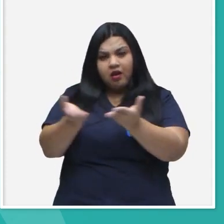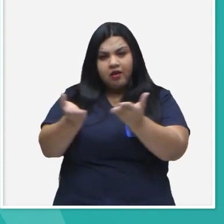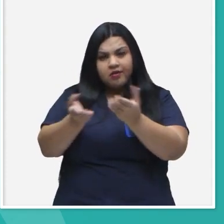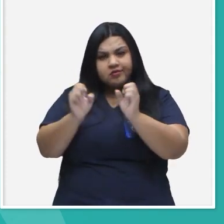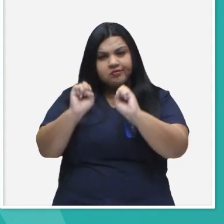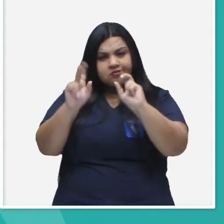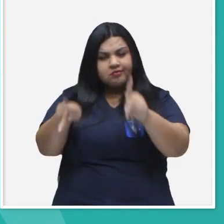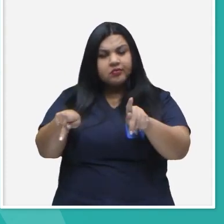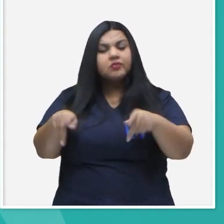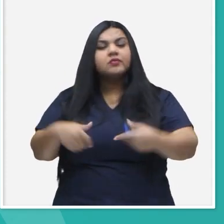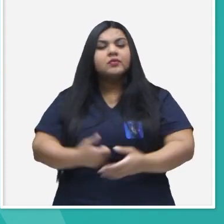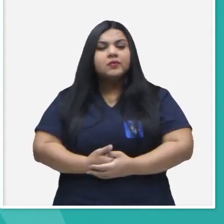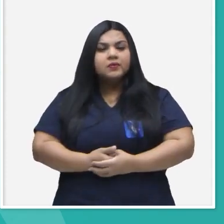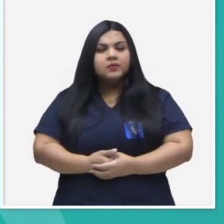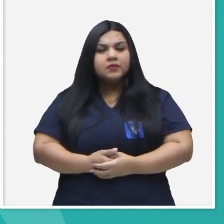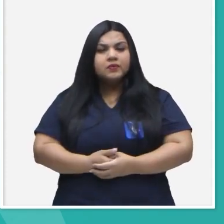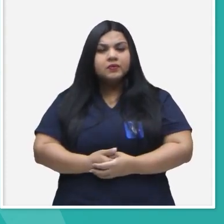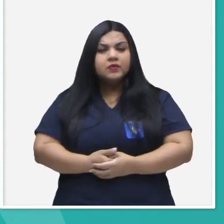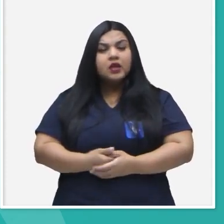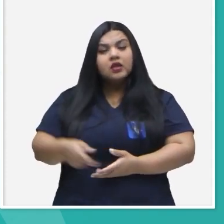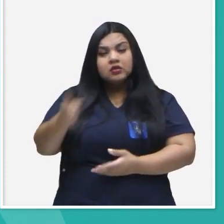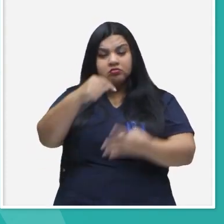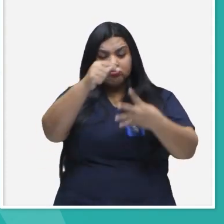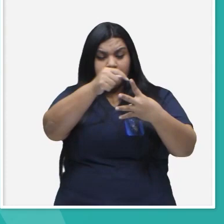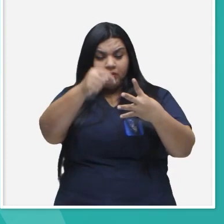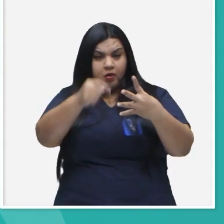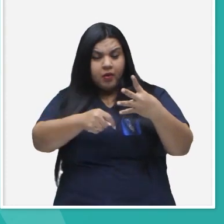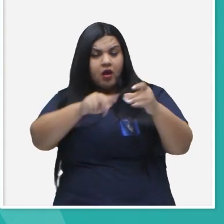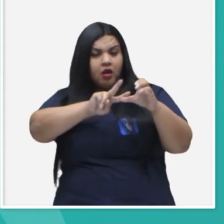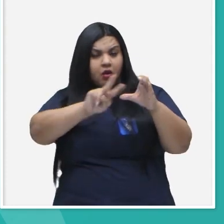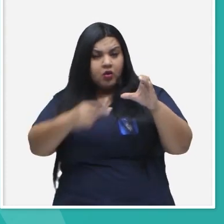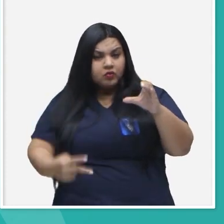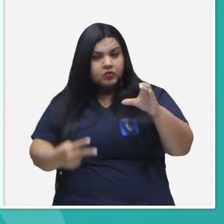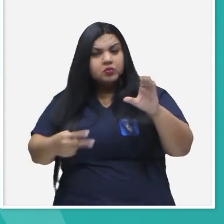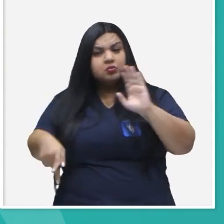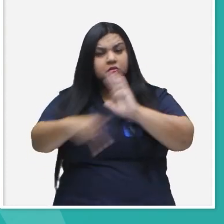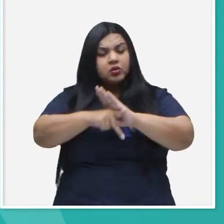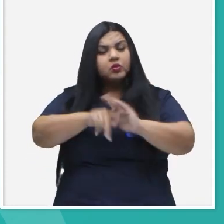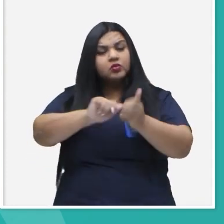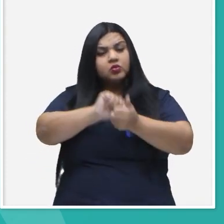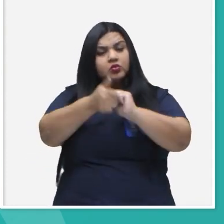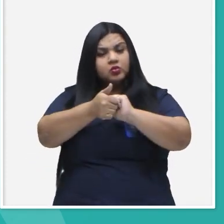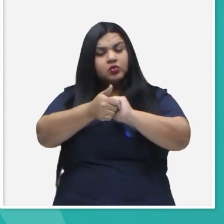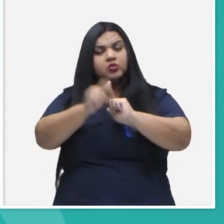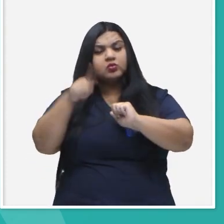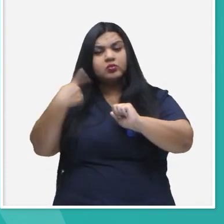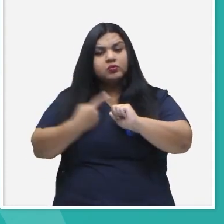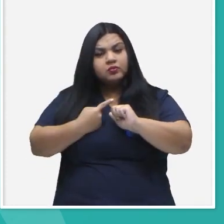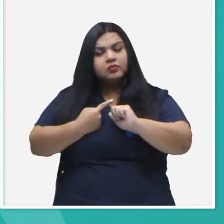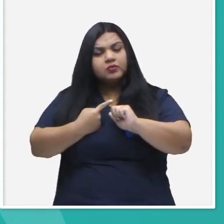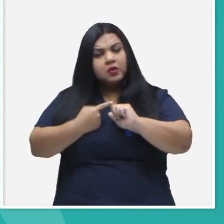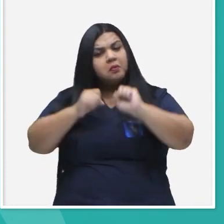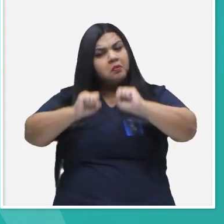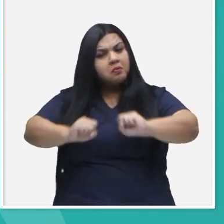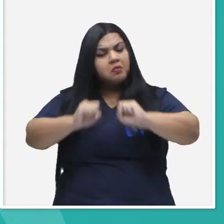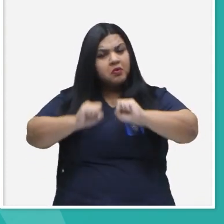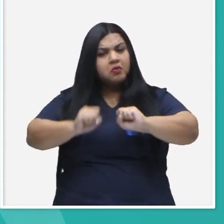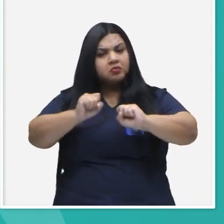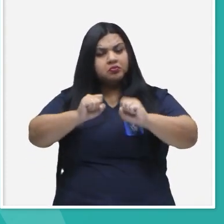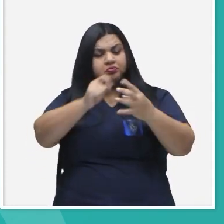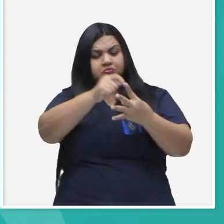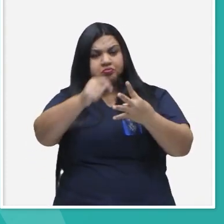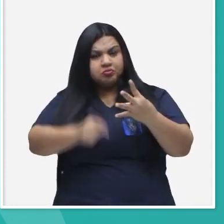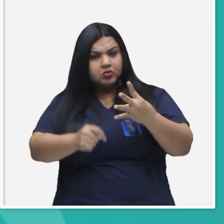tá? Então, essas são as classificações que os nossos esportes podem ser.